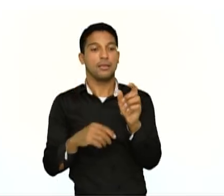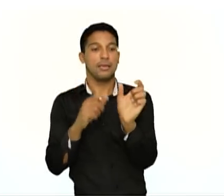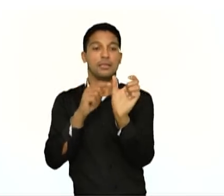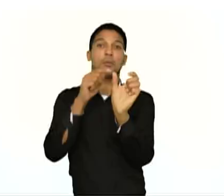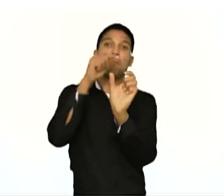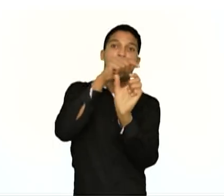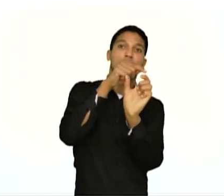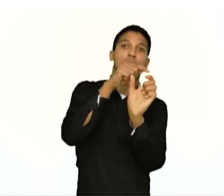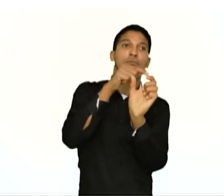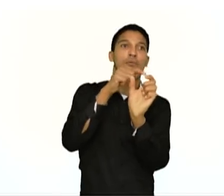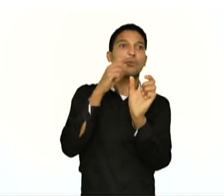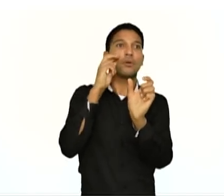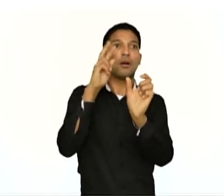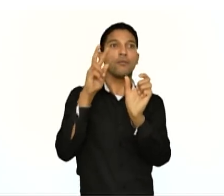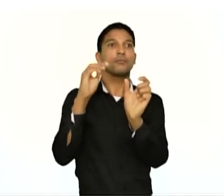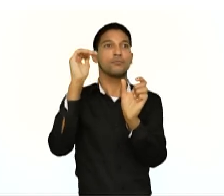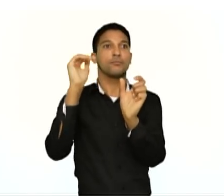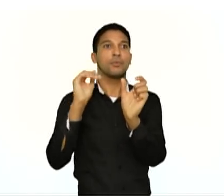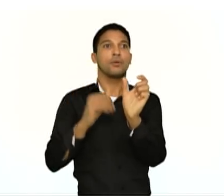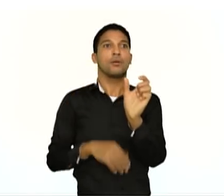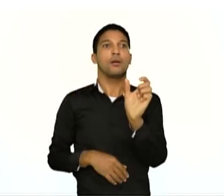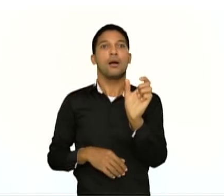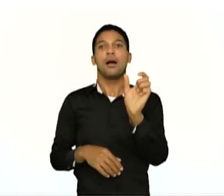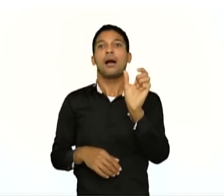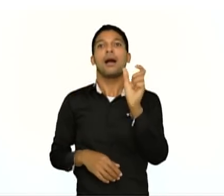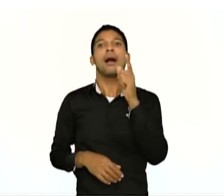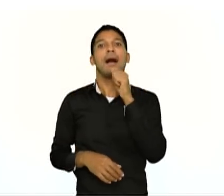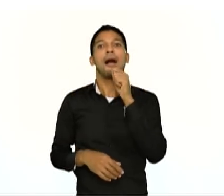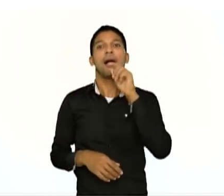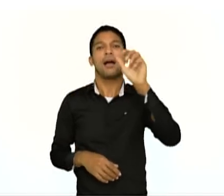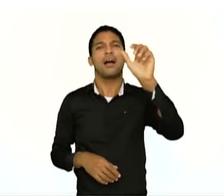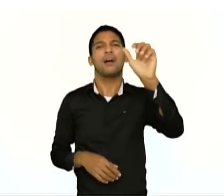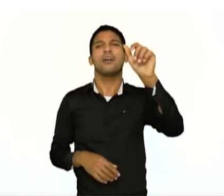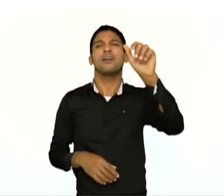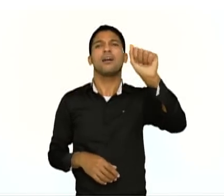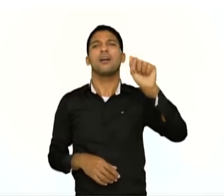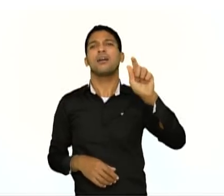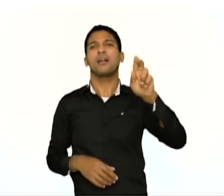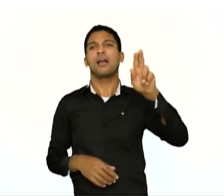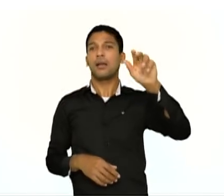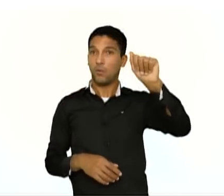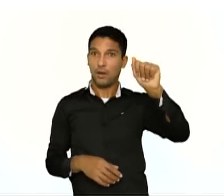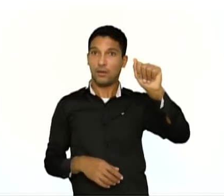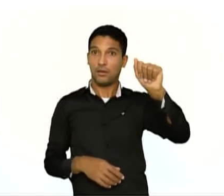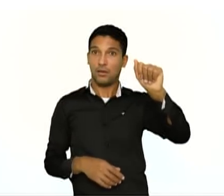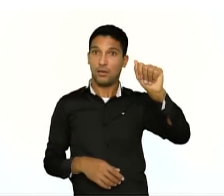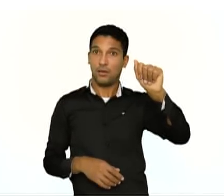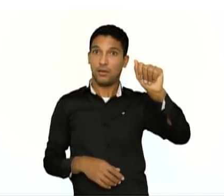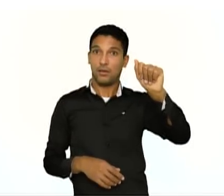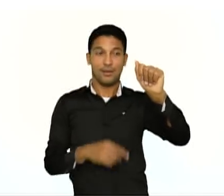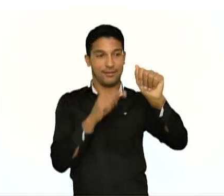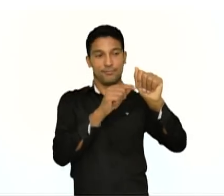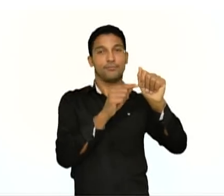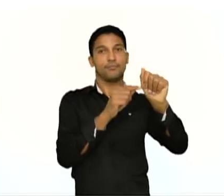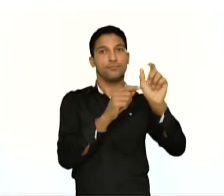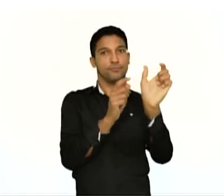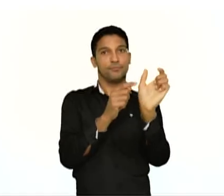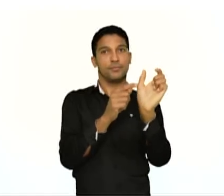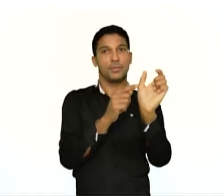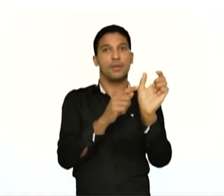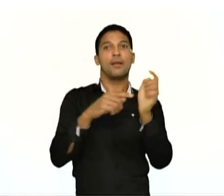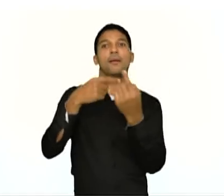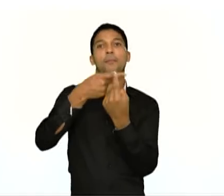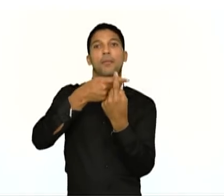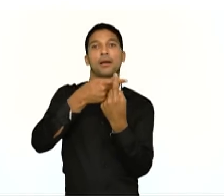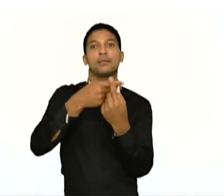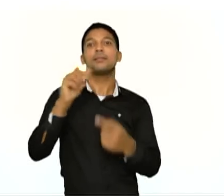na ortografia. Observem aqui os exemplos. A palavra aguardente. Ela é constituída da palavra água mais a